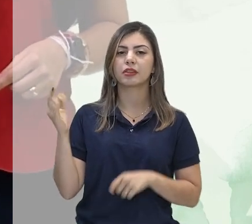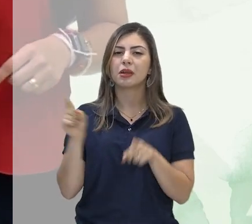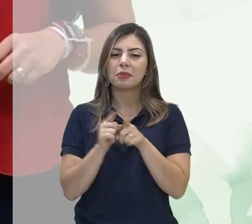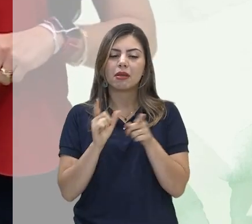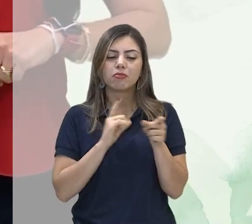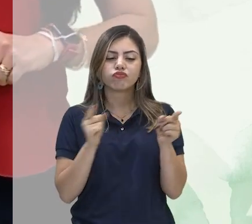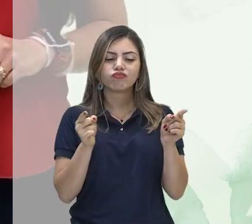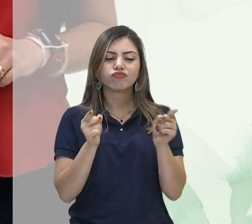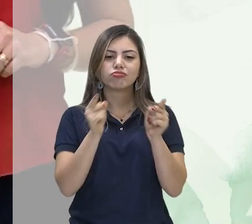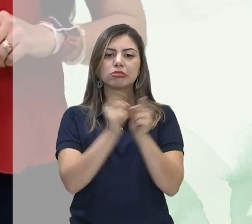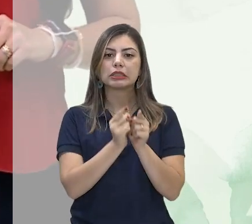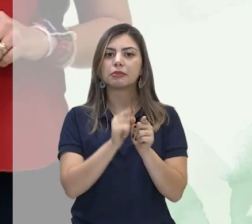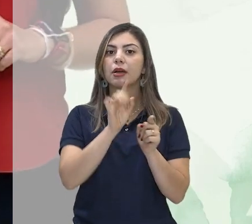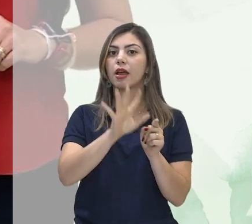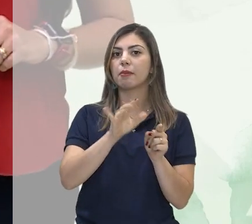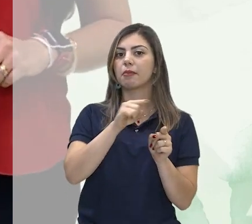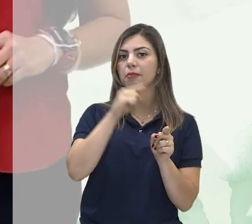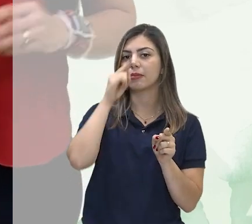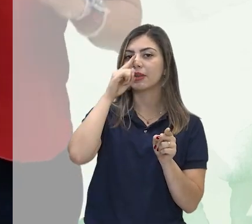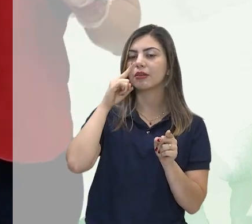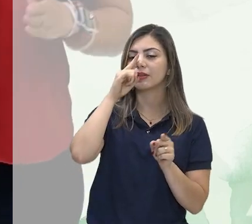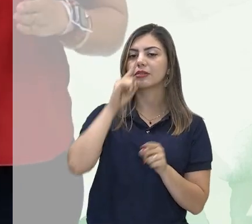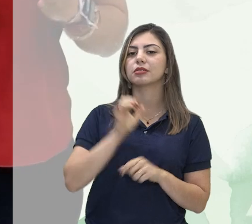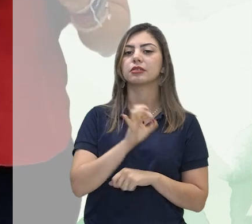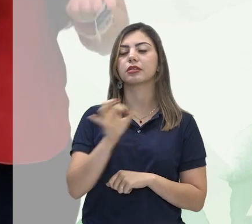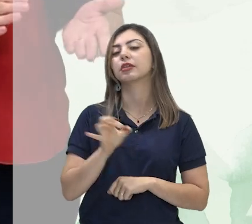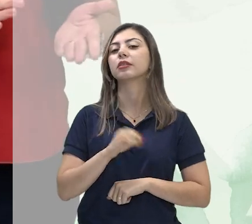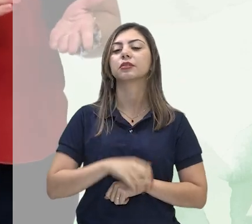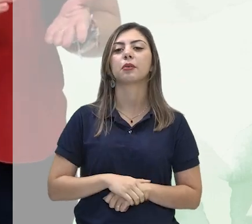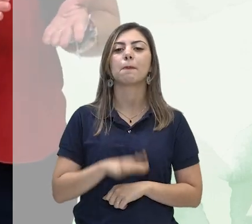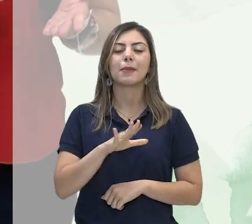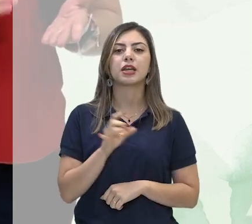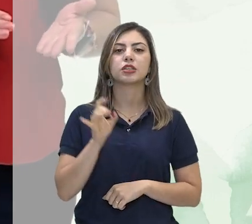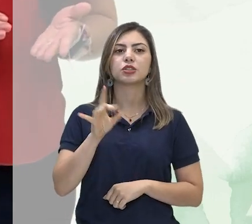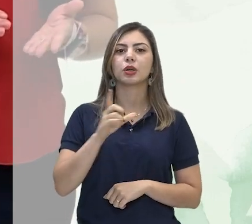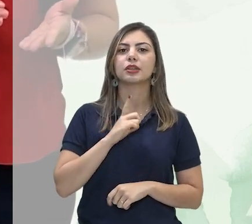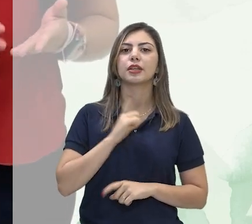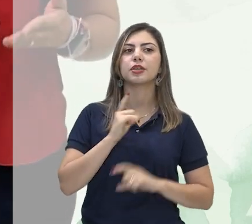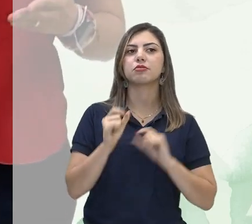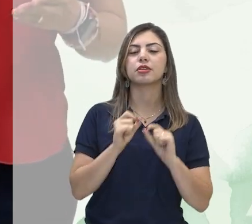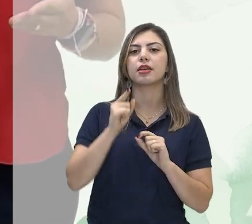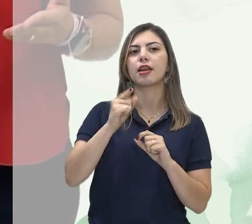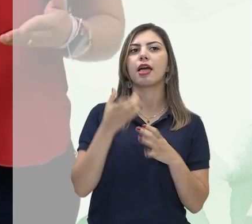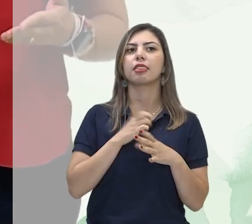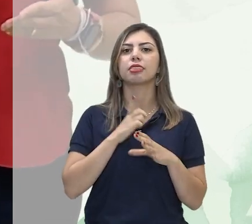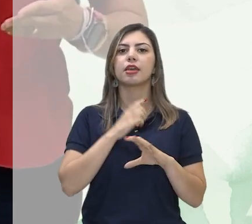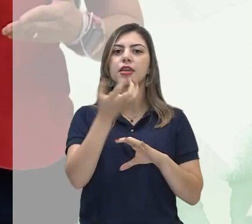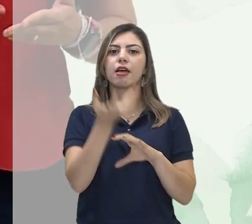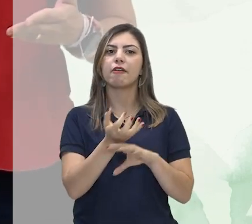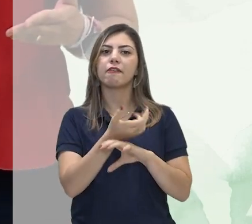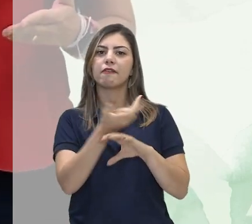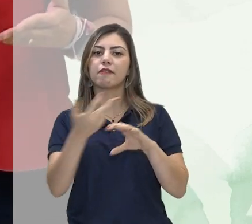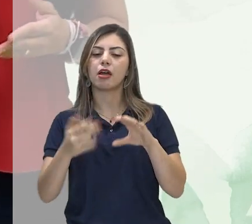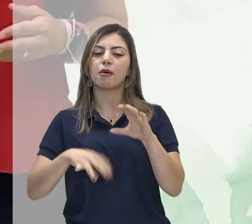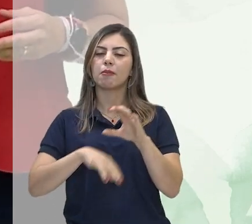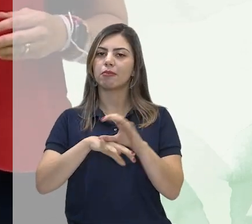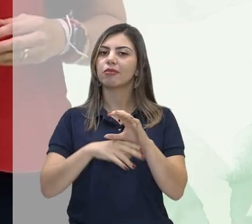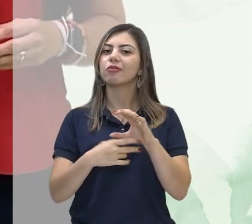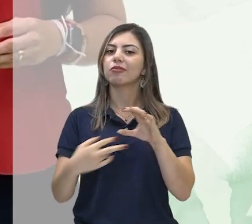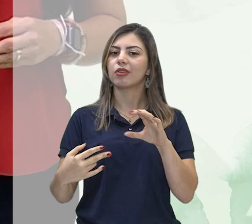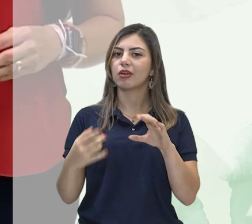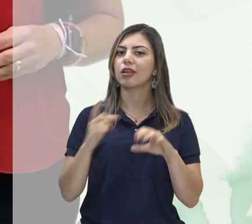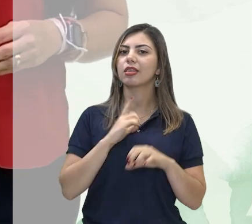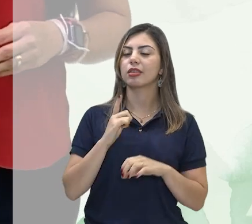mas muito temido, que é o candiru. Não só da fauna nós temos riqueza, nós também temos uma diversidade